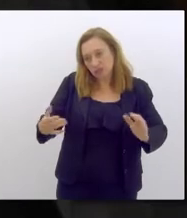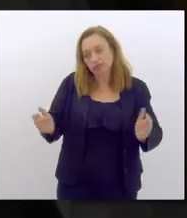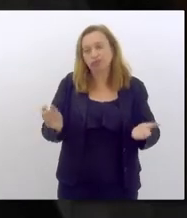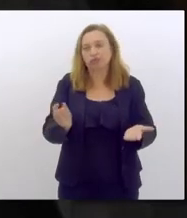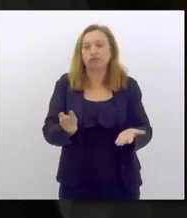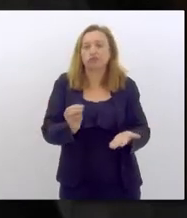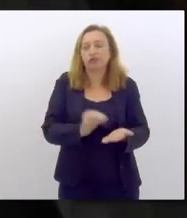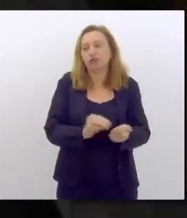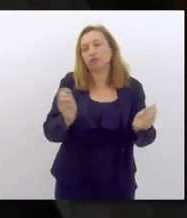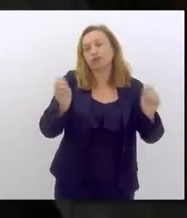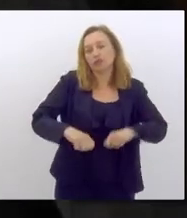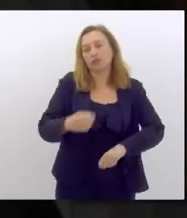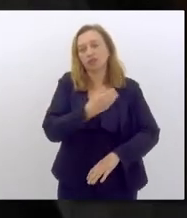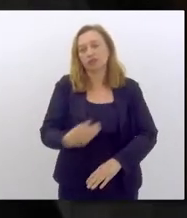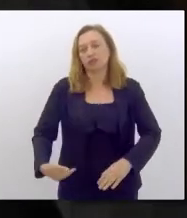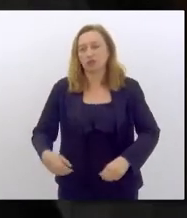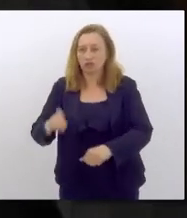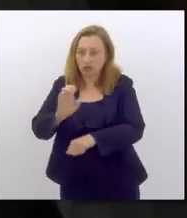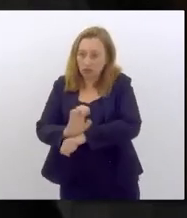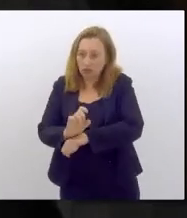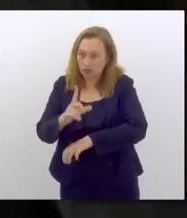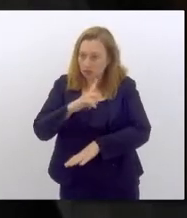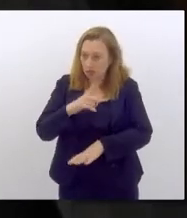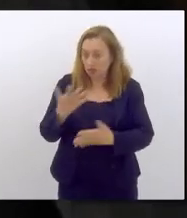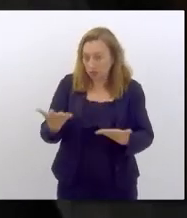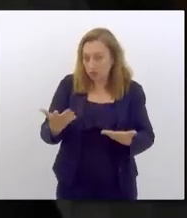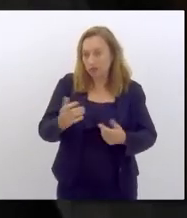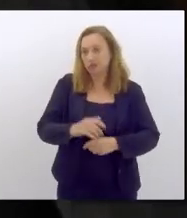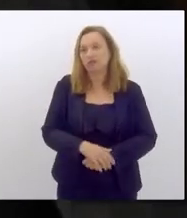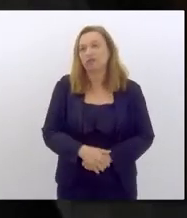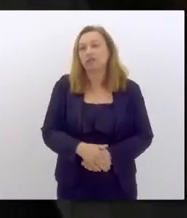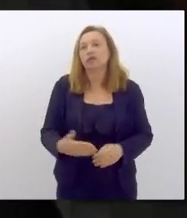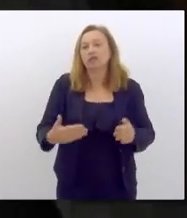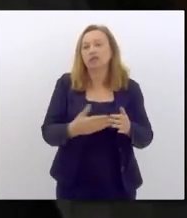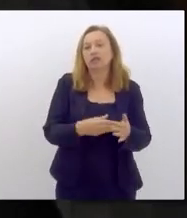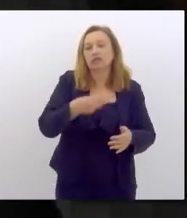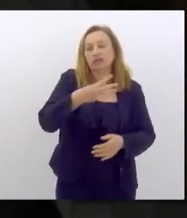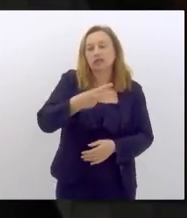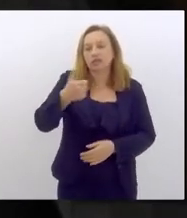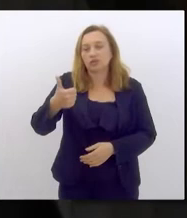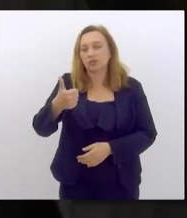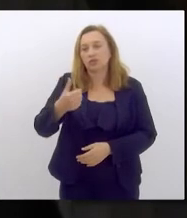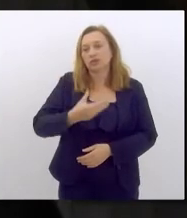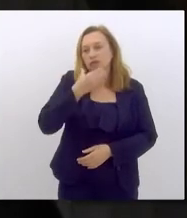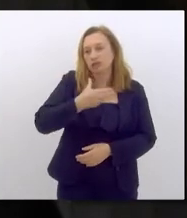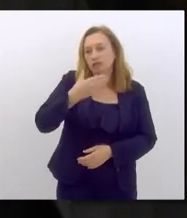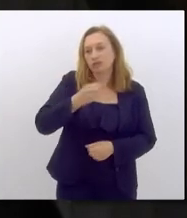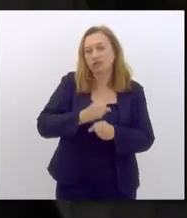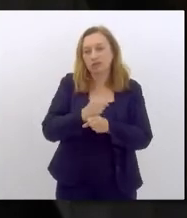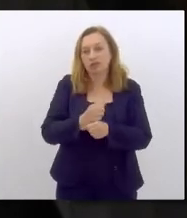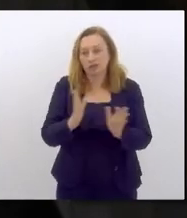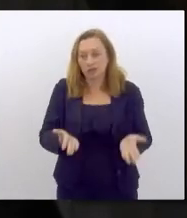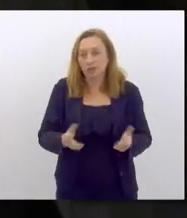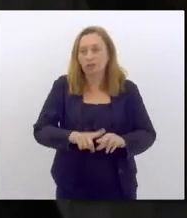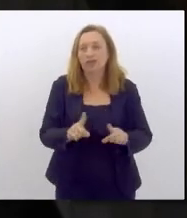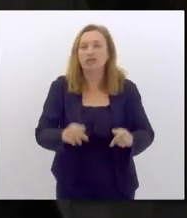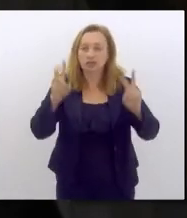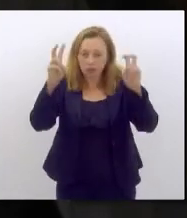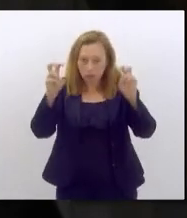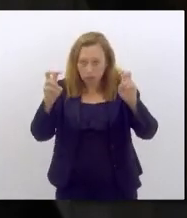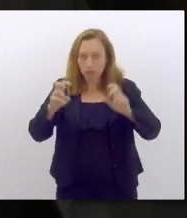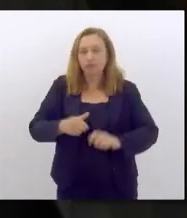incompetente e desqualificado governo estadual que temos, espero, apenas até 31 de dezembro deste ano. No que tange a essa matéria,